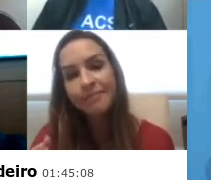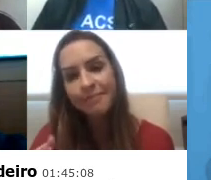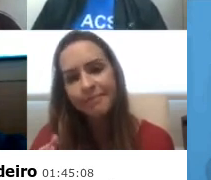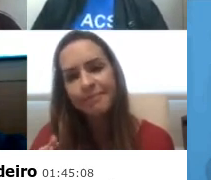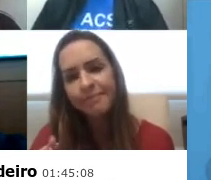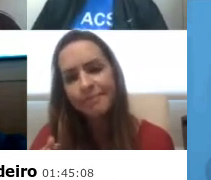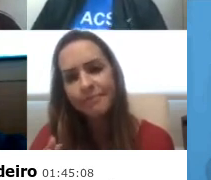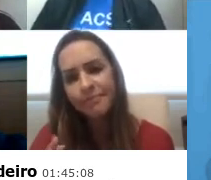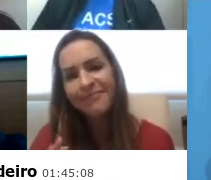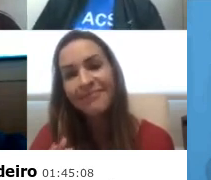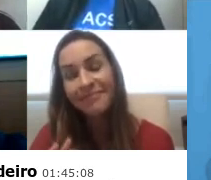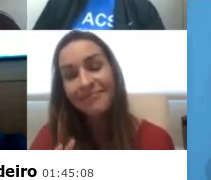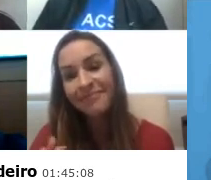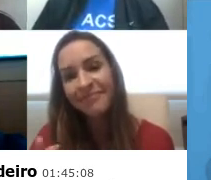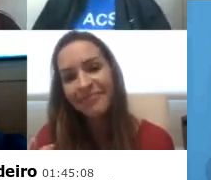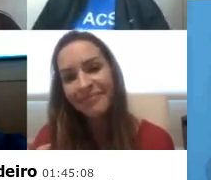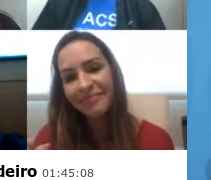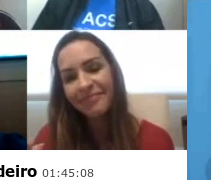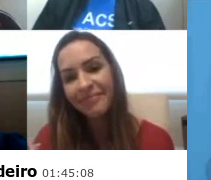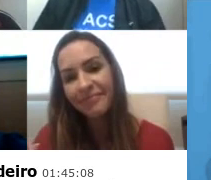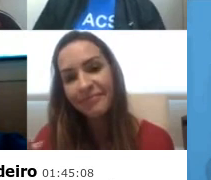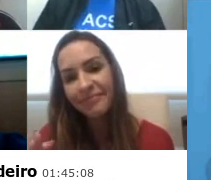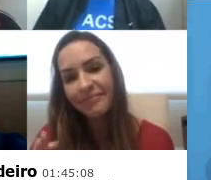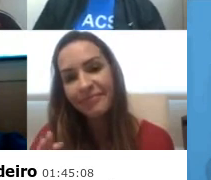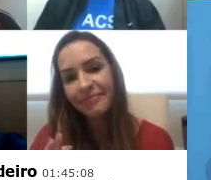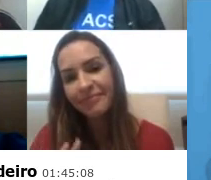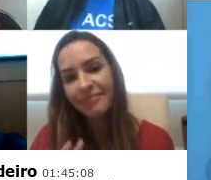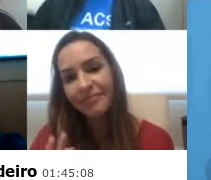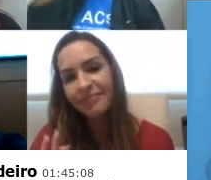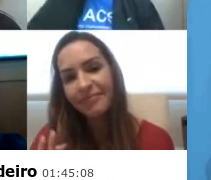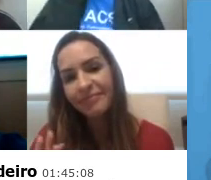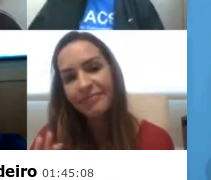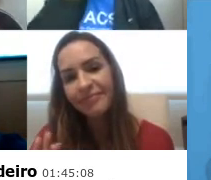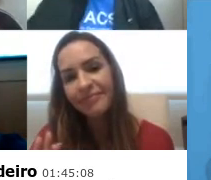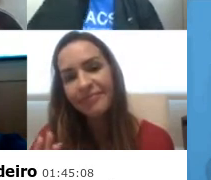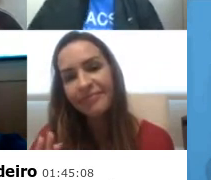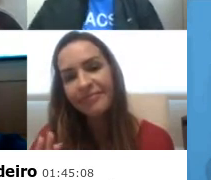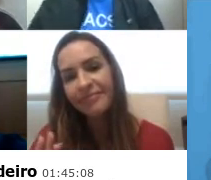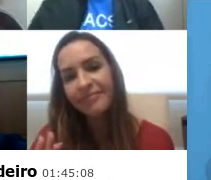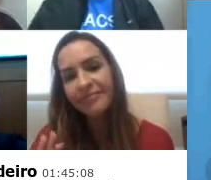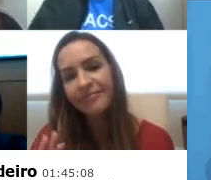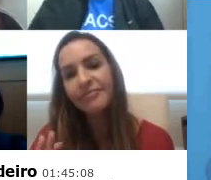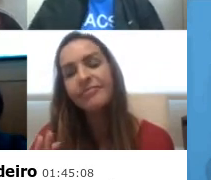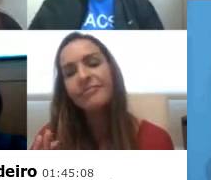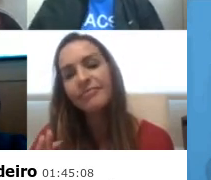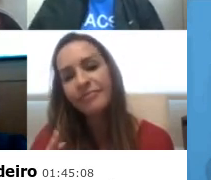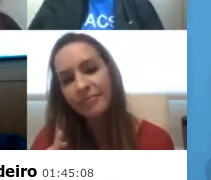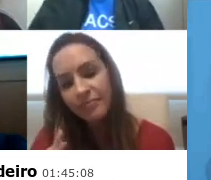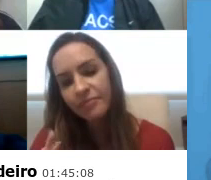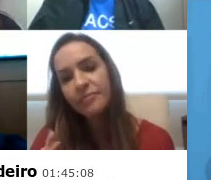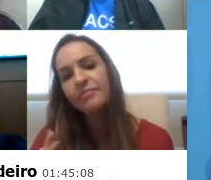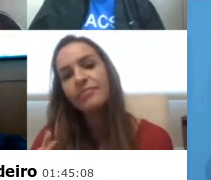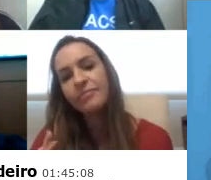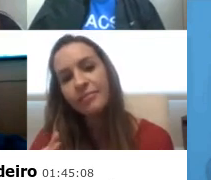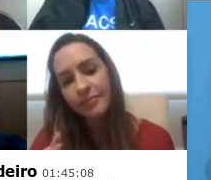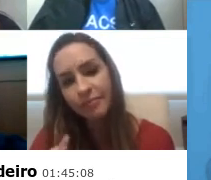alimenta e toma porque como a gente a gente a literatura diz isso em jejum mas o paciente não aguenta ele vomita ele tem reação